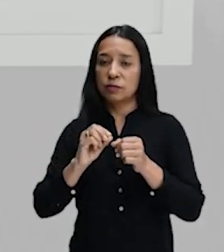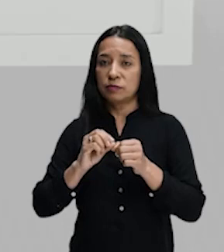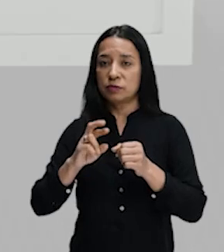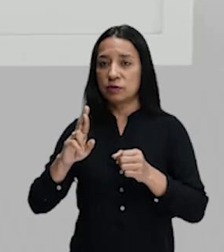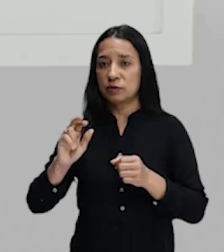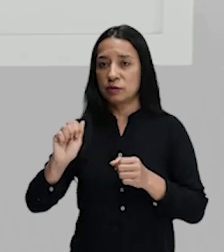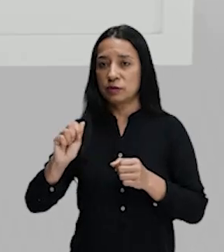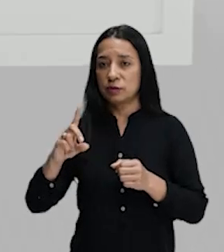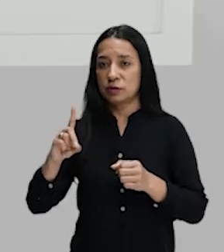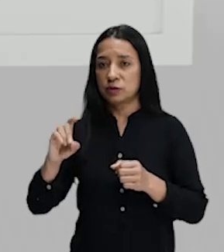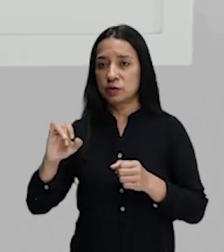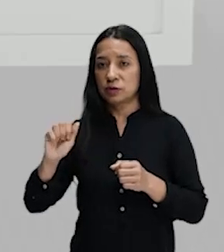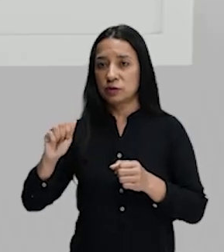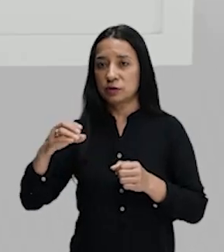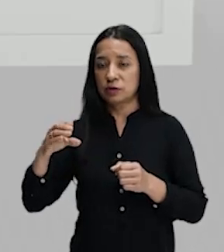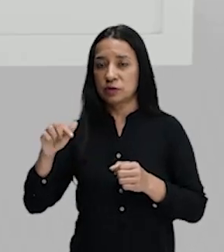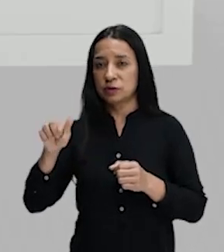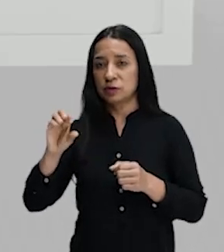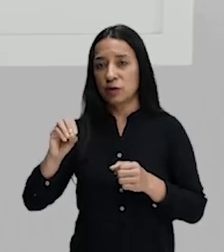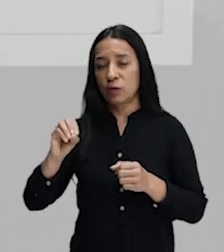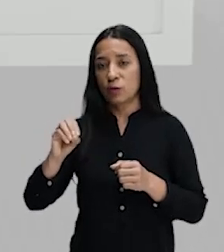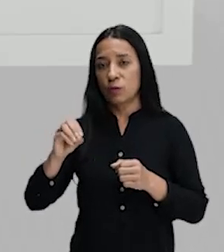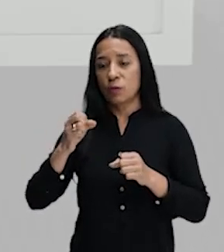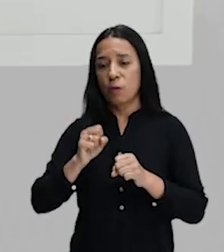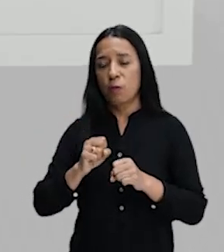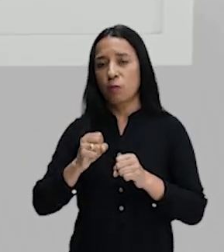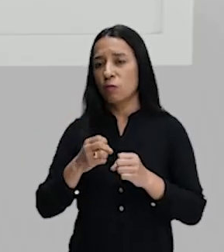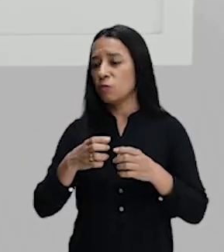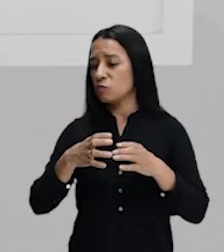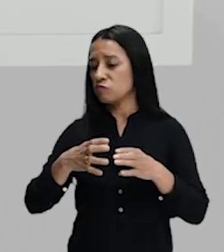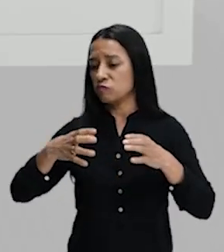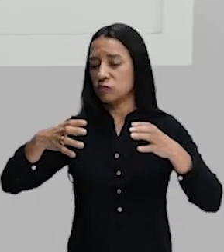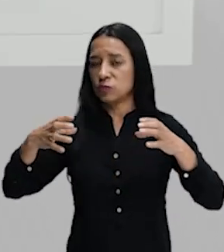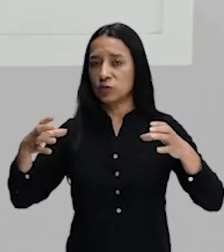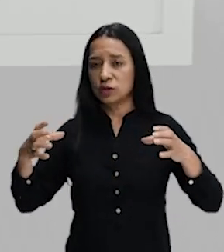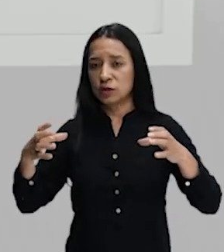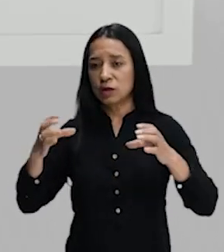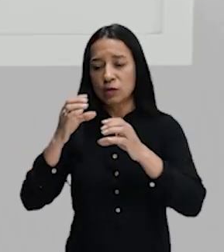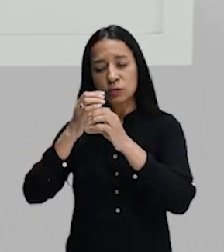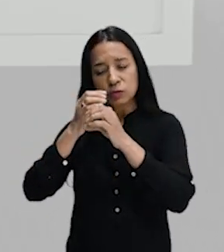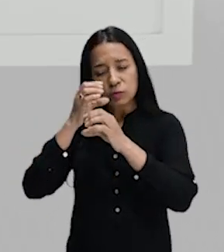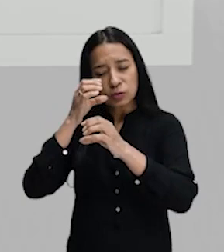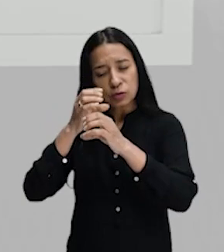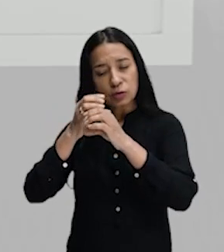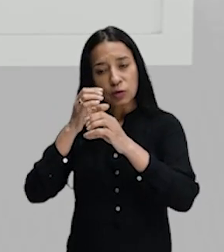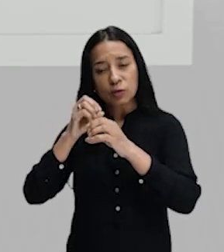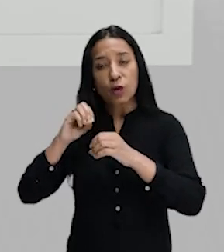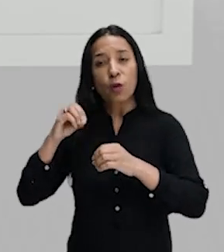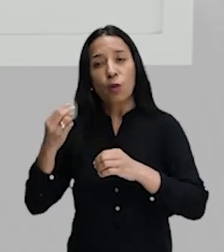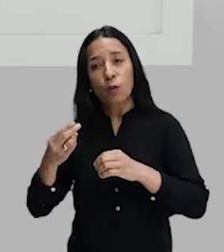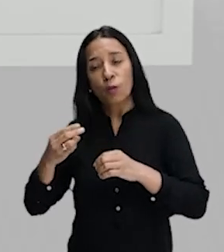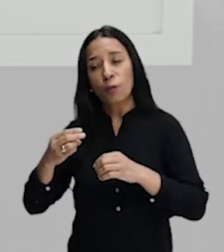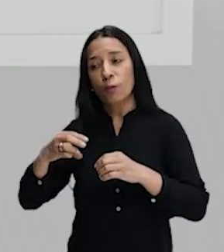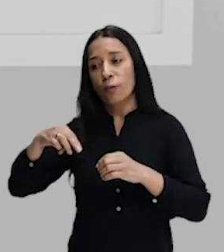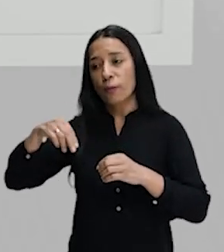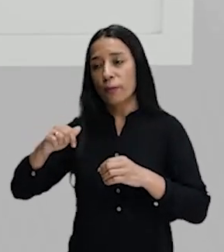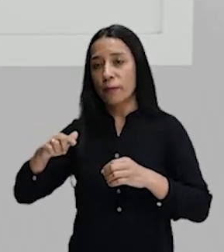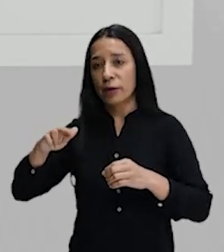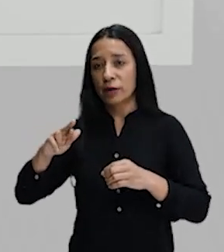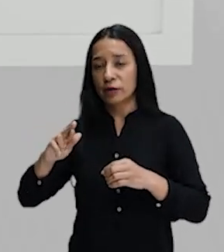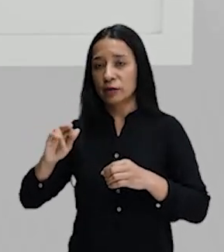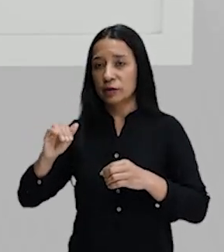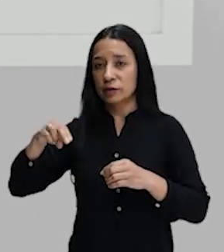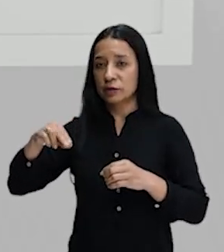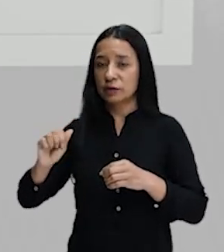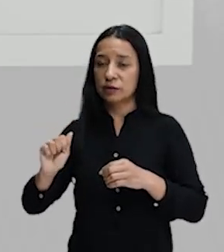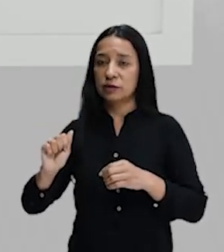uma grande quantidade de radiação. Então ele é como se fosse um grande microscópio ou uma grande máquina de raio-x. Certo?